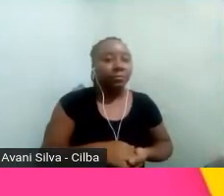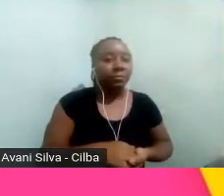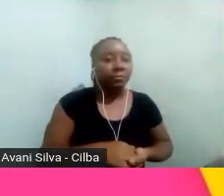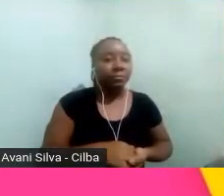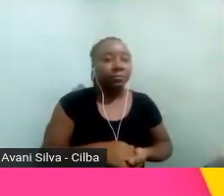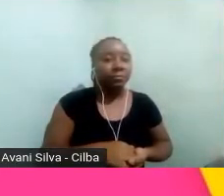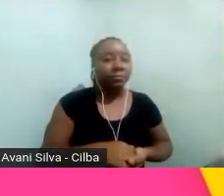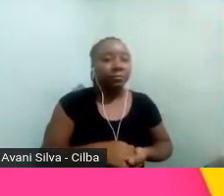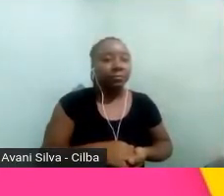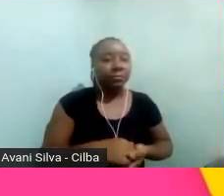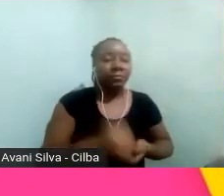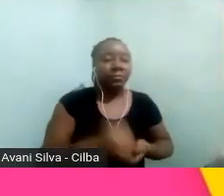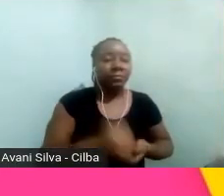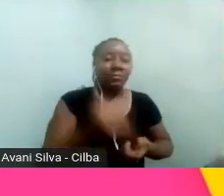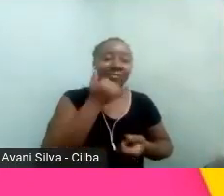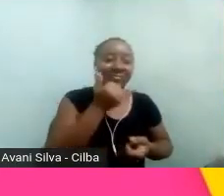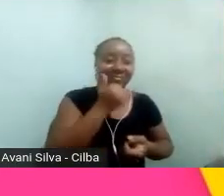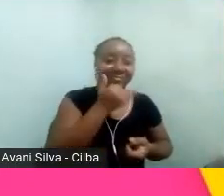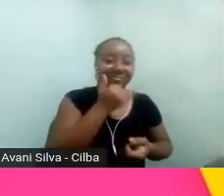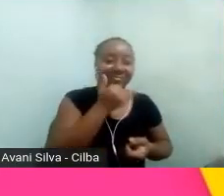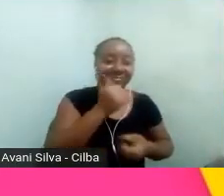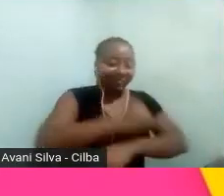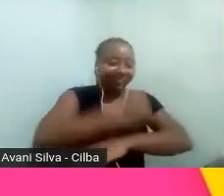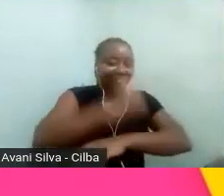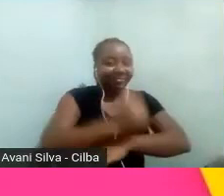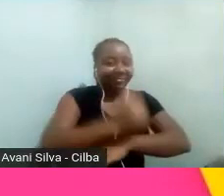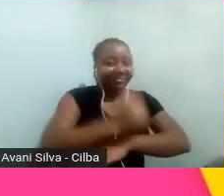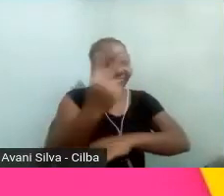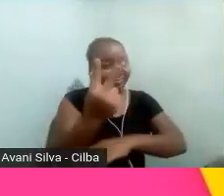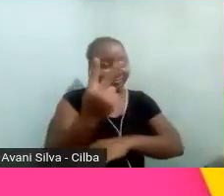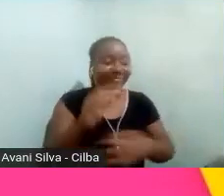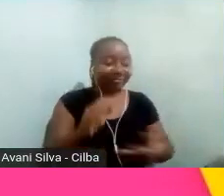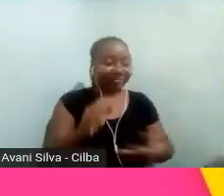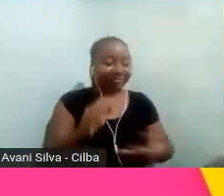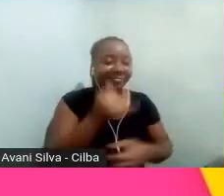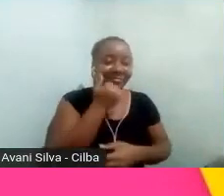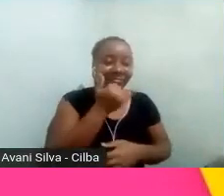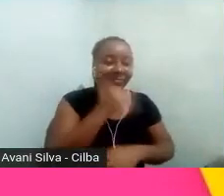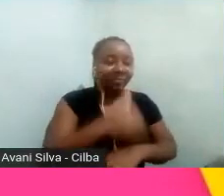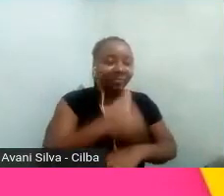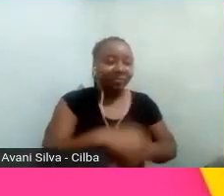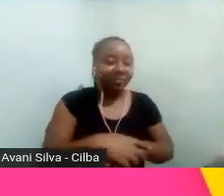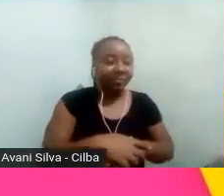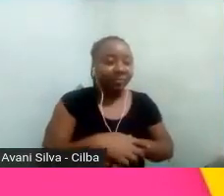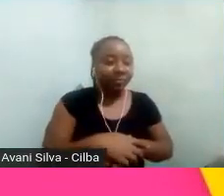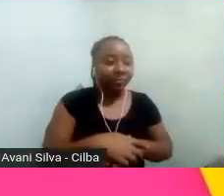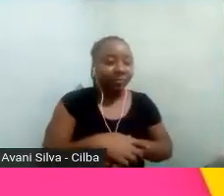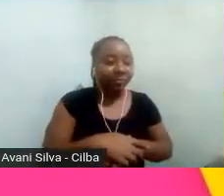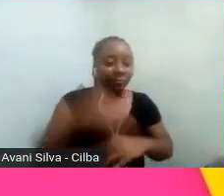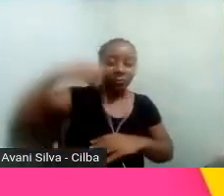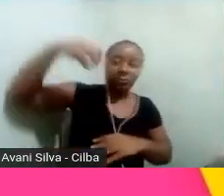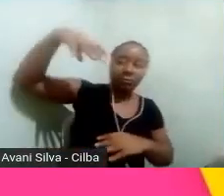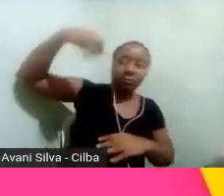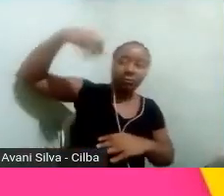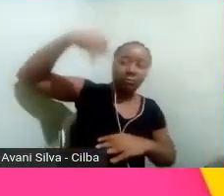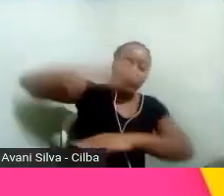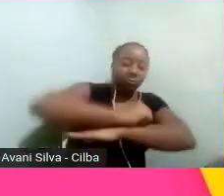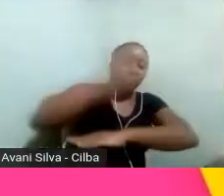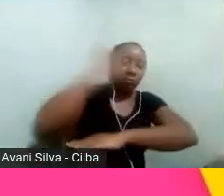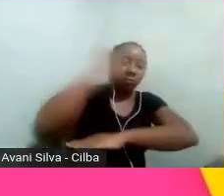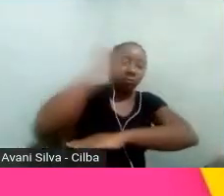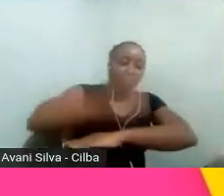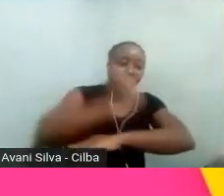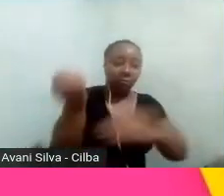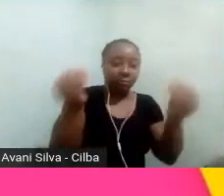Opa, desculpa, escrevi janela duas vezes, aqui é high. E aí eu acendo a luz da janela, coloco o